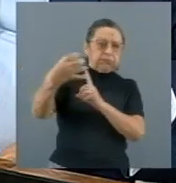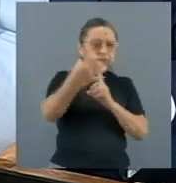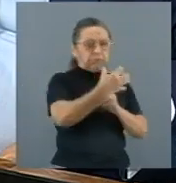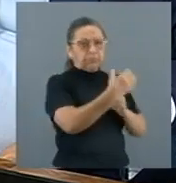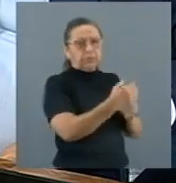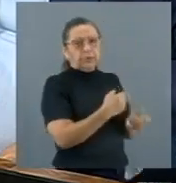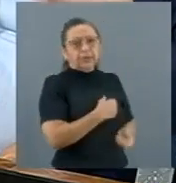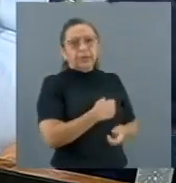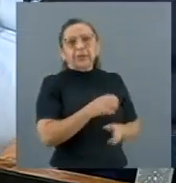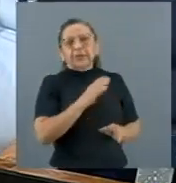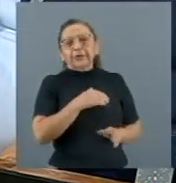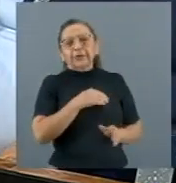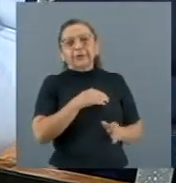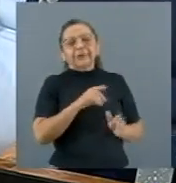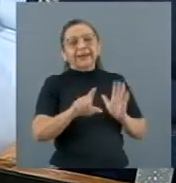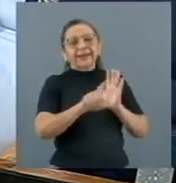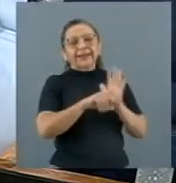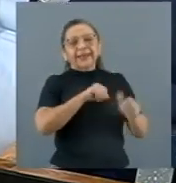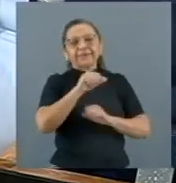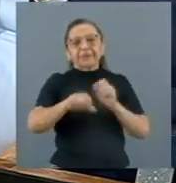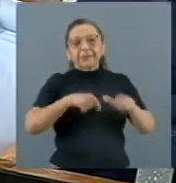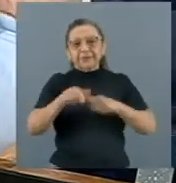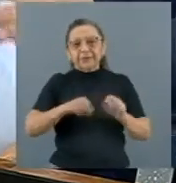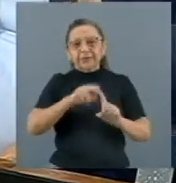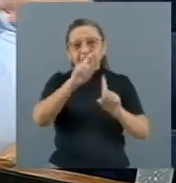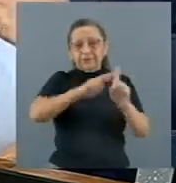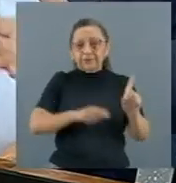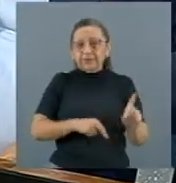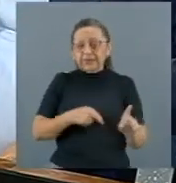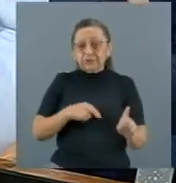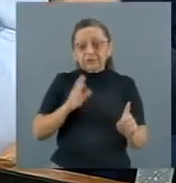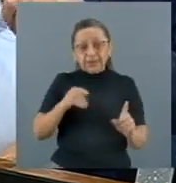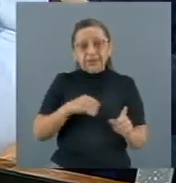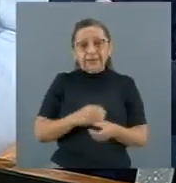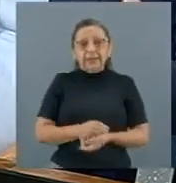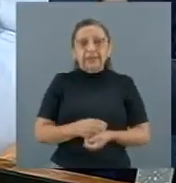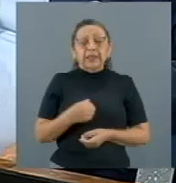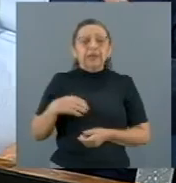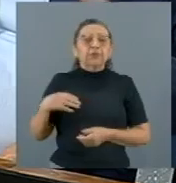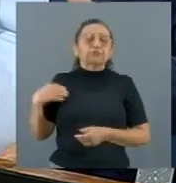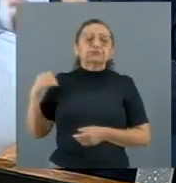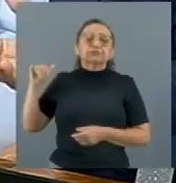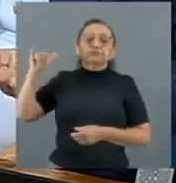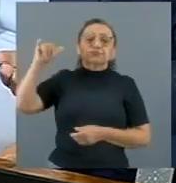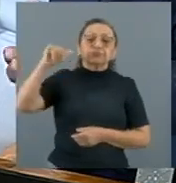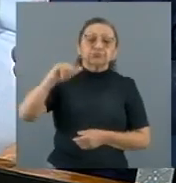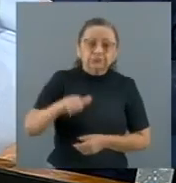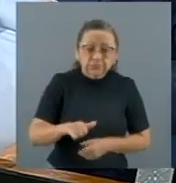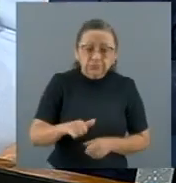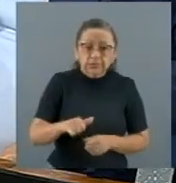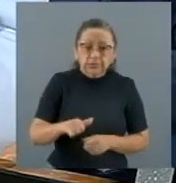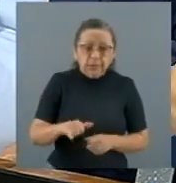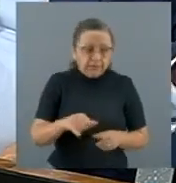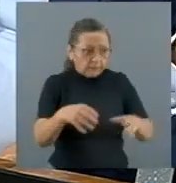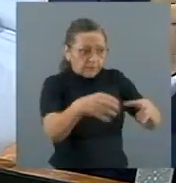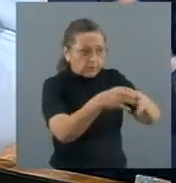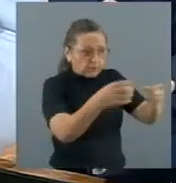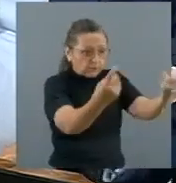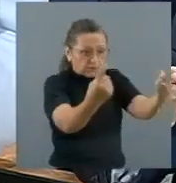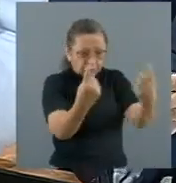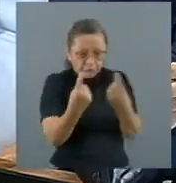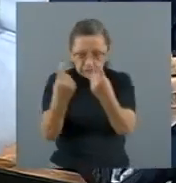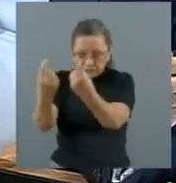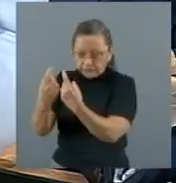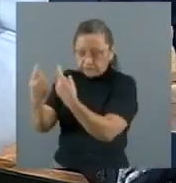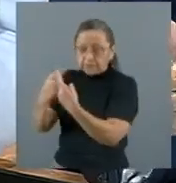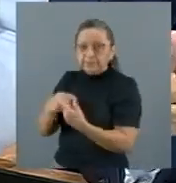da reforma trabalhista. Eu chegava no aeroporto, eu era recebido por uma comissão bastante barulhenta. Eu fui a debates